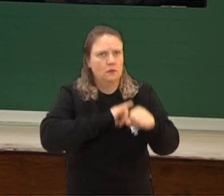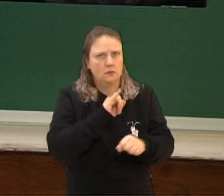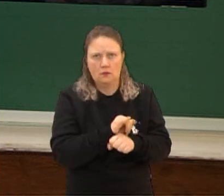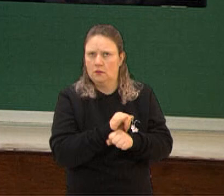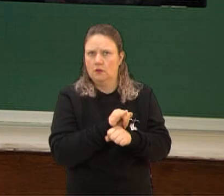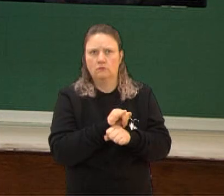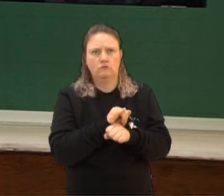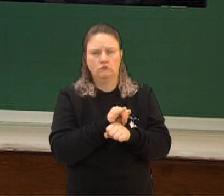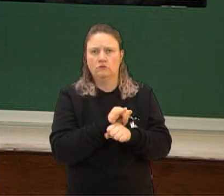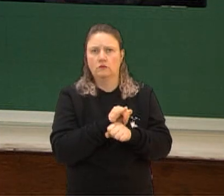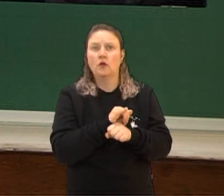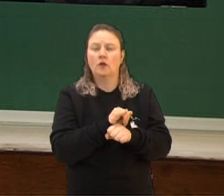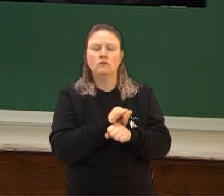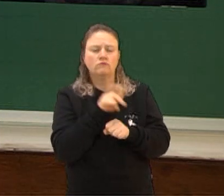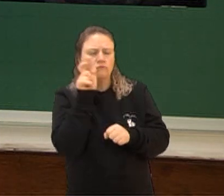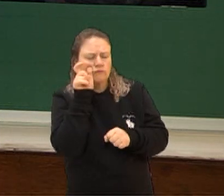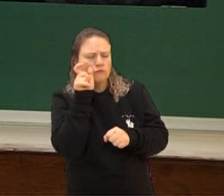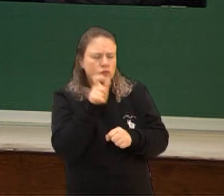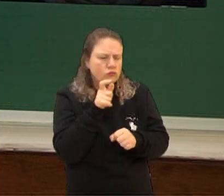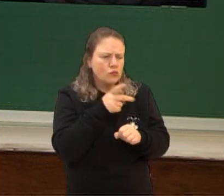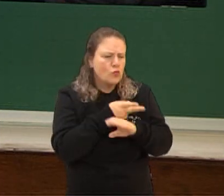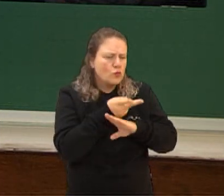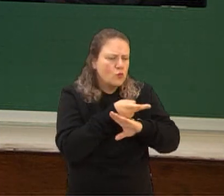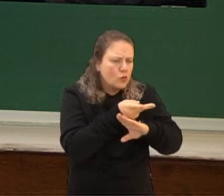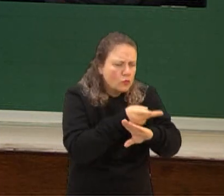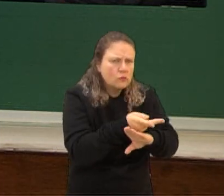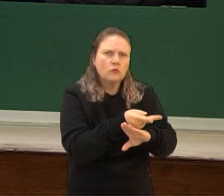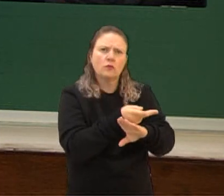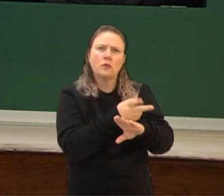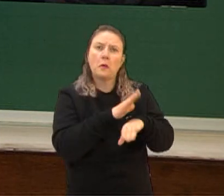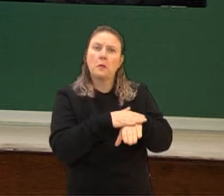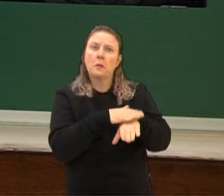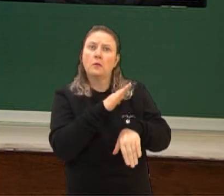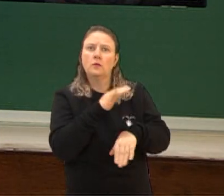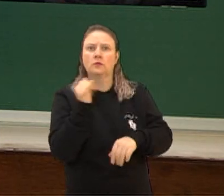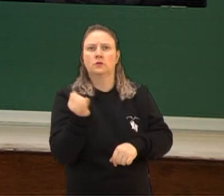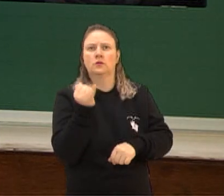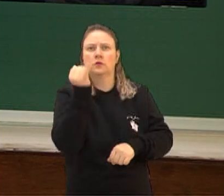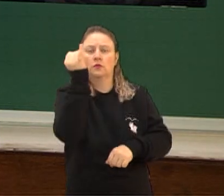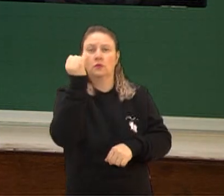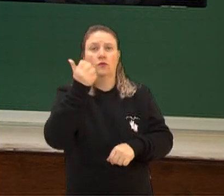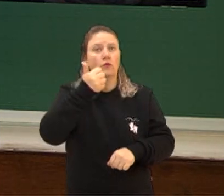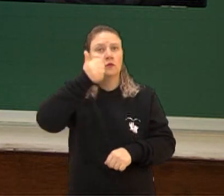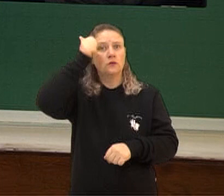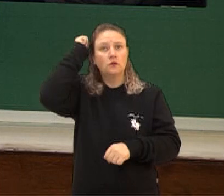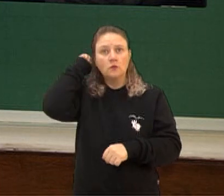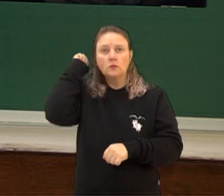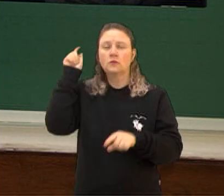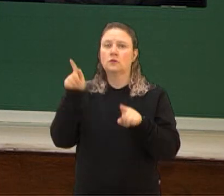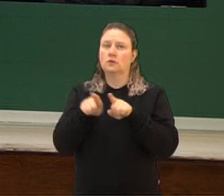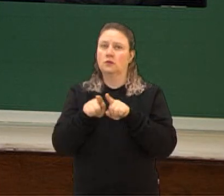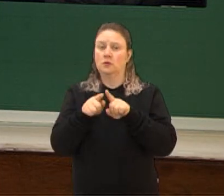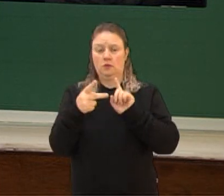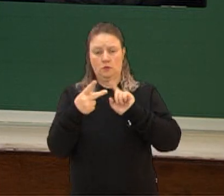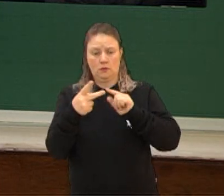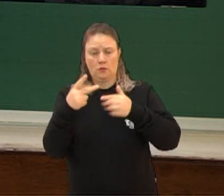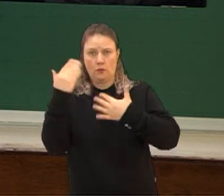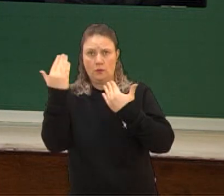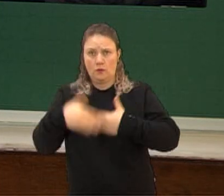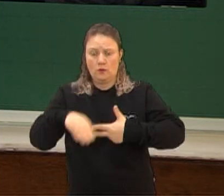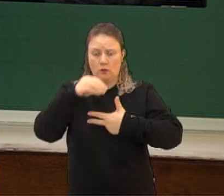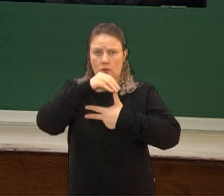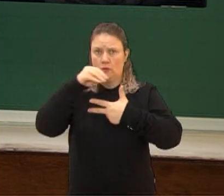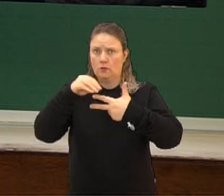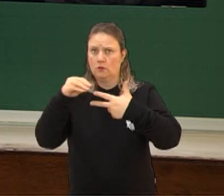exercícios cobrados, verifique aquilo que mais é pedido no vestibular que você vai fazer ou no Enem. A gente aqui traz um